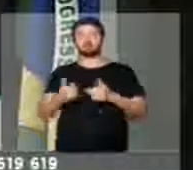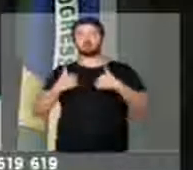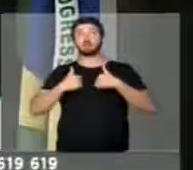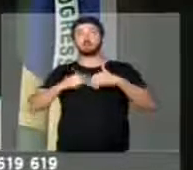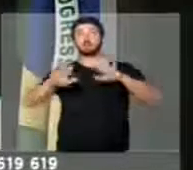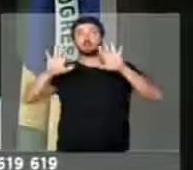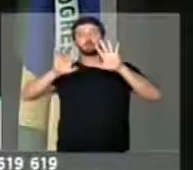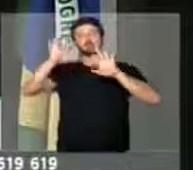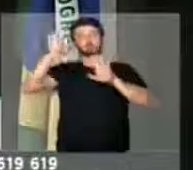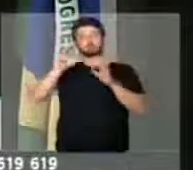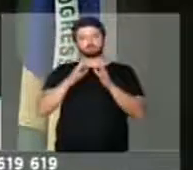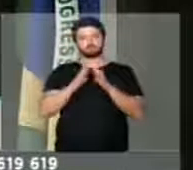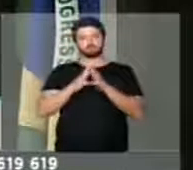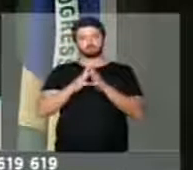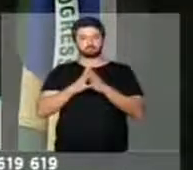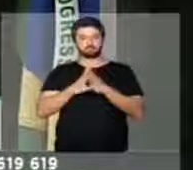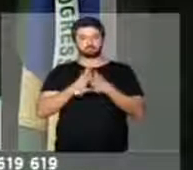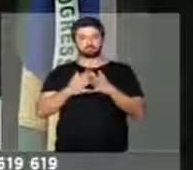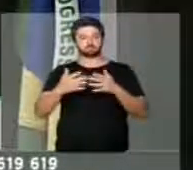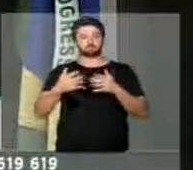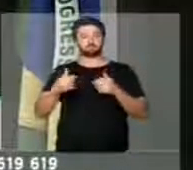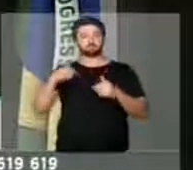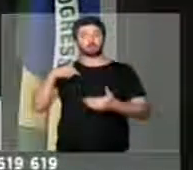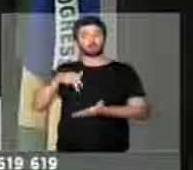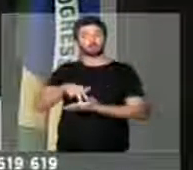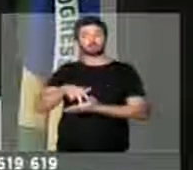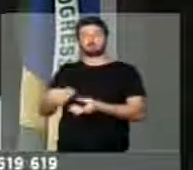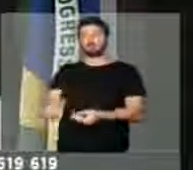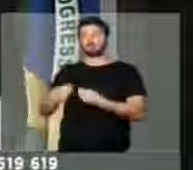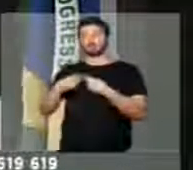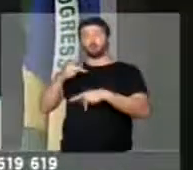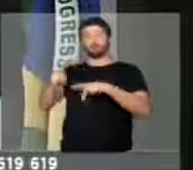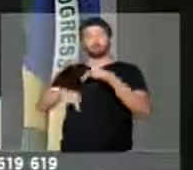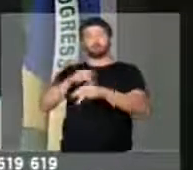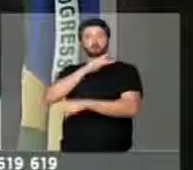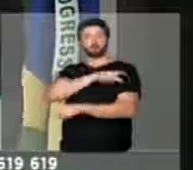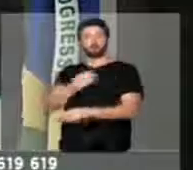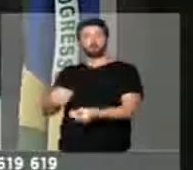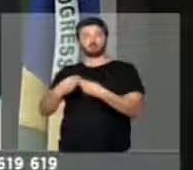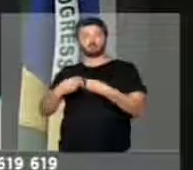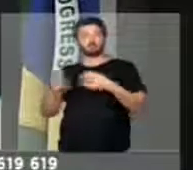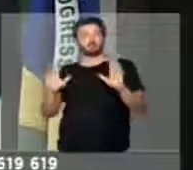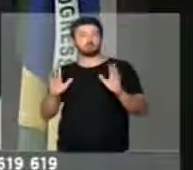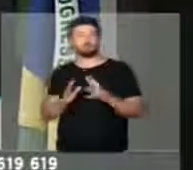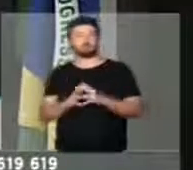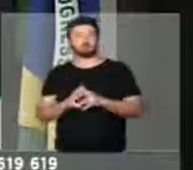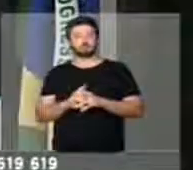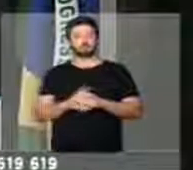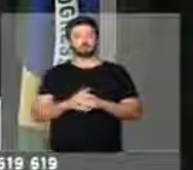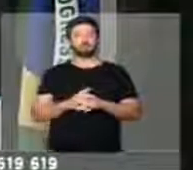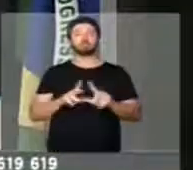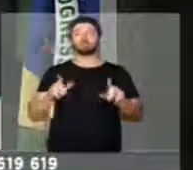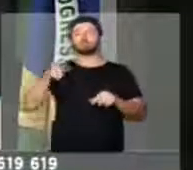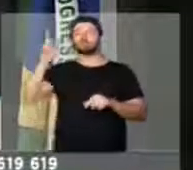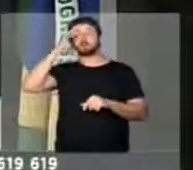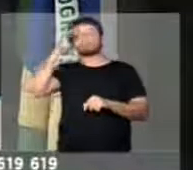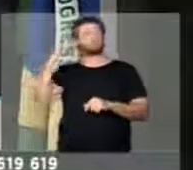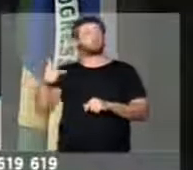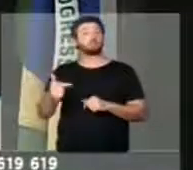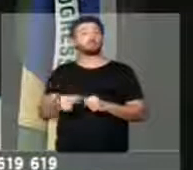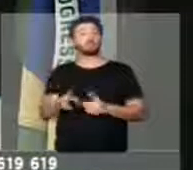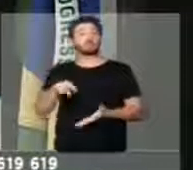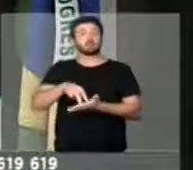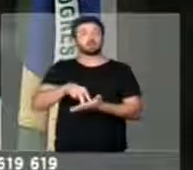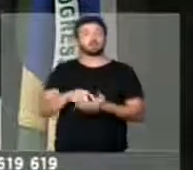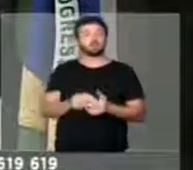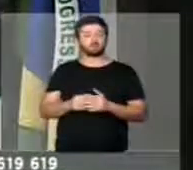Deus, tenho essa tribuna que foi me dada pelo povo do meu estado. E os que não têm tribuna, que